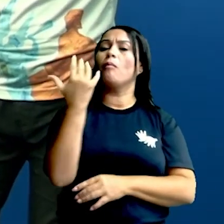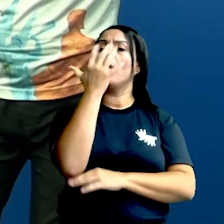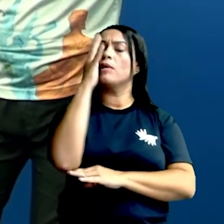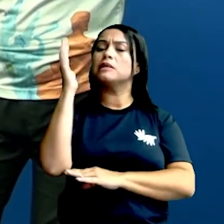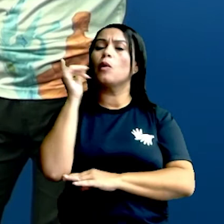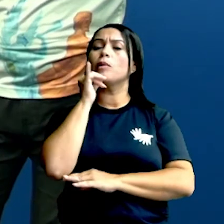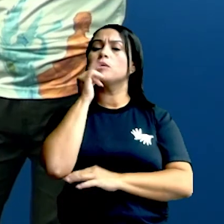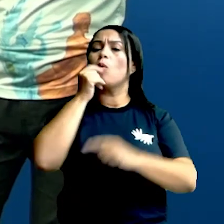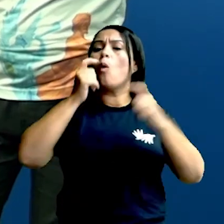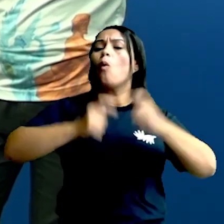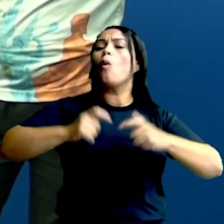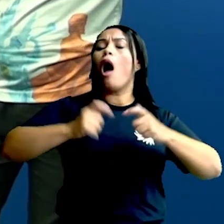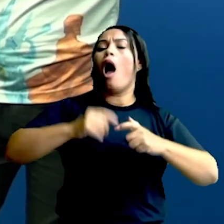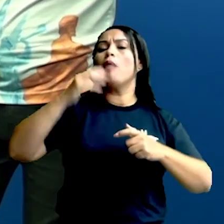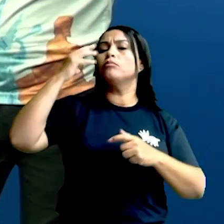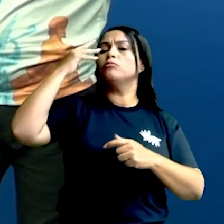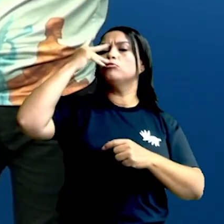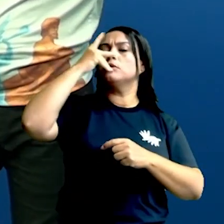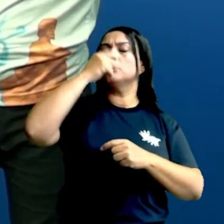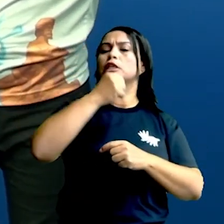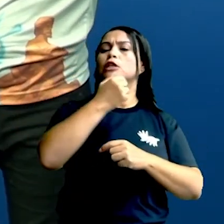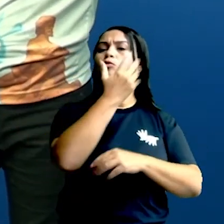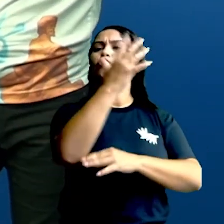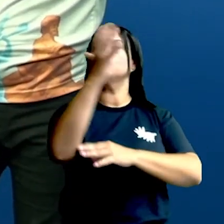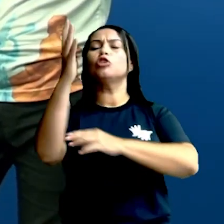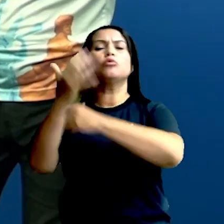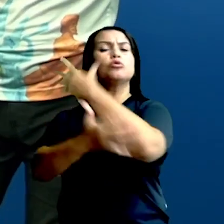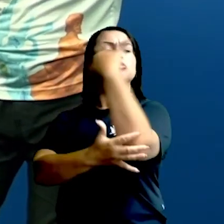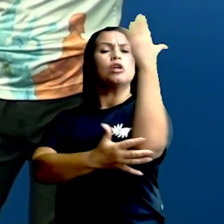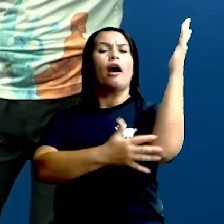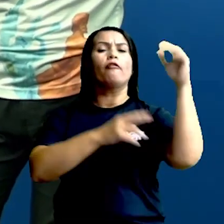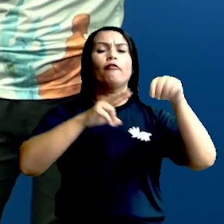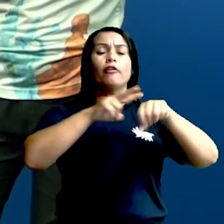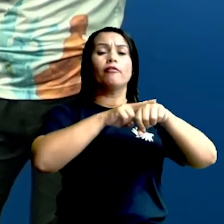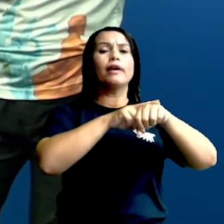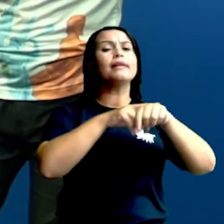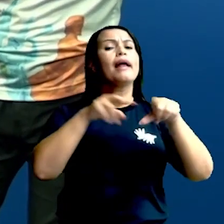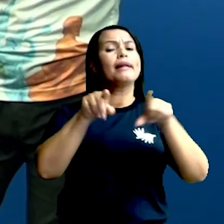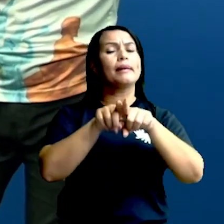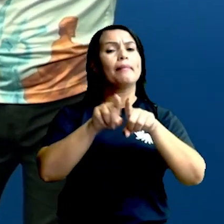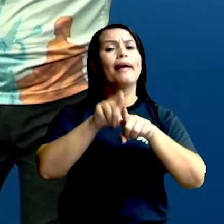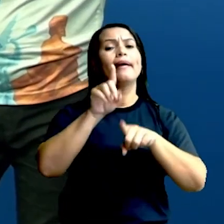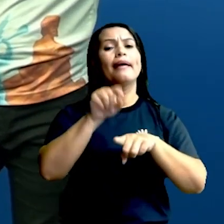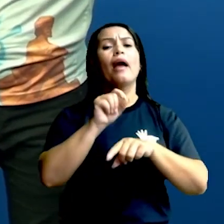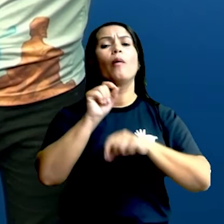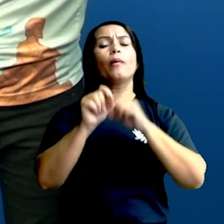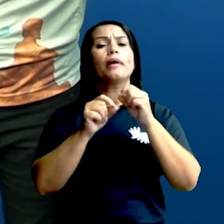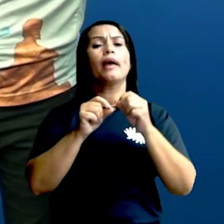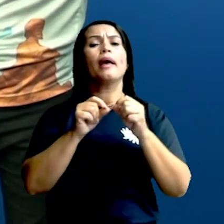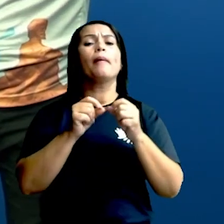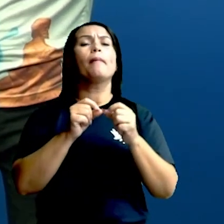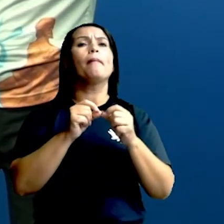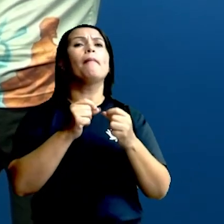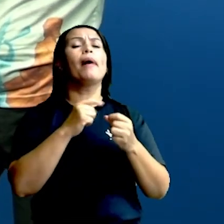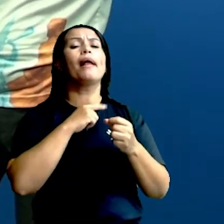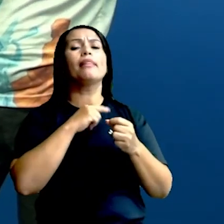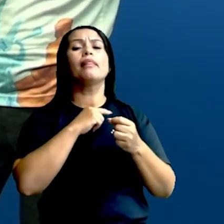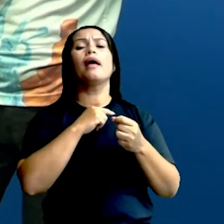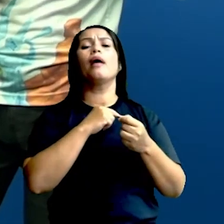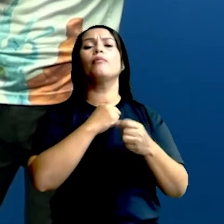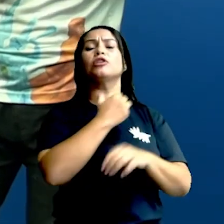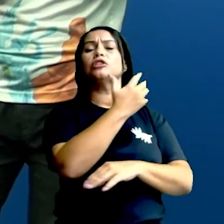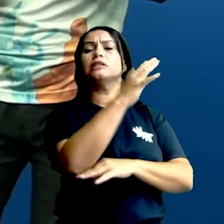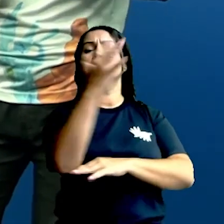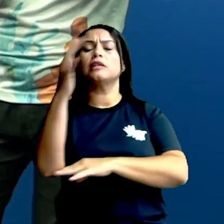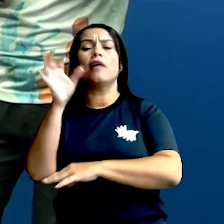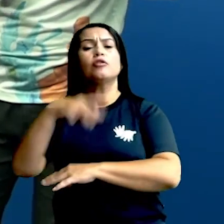em um local bonito, bem arborizado, ela serve de habitat para dezenas de espécies de aves,